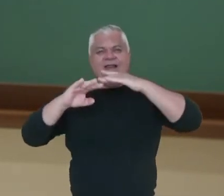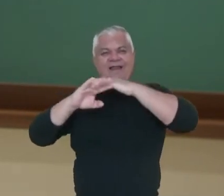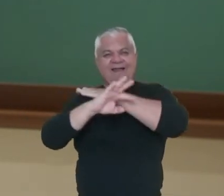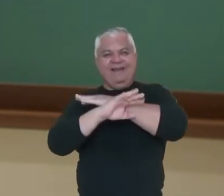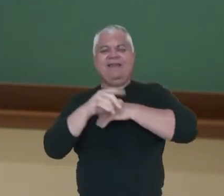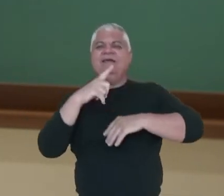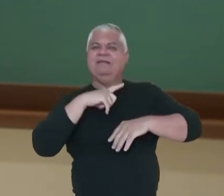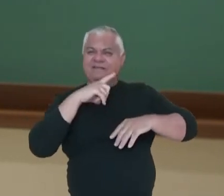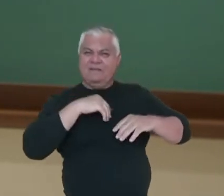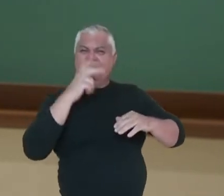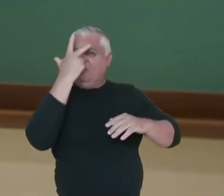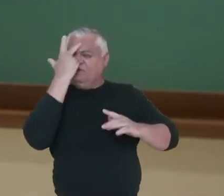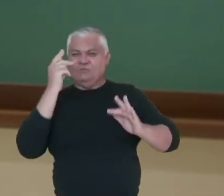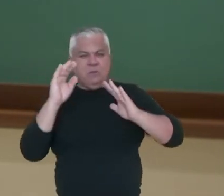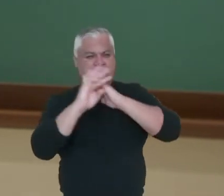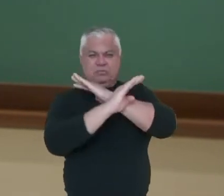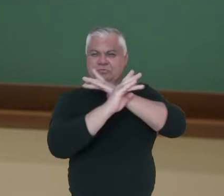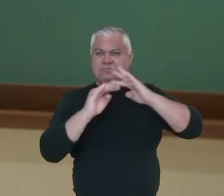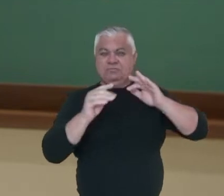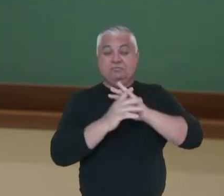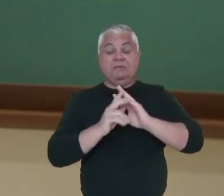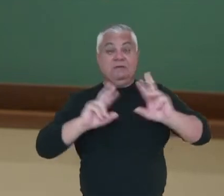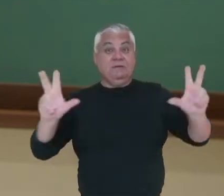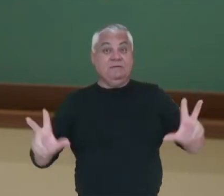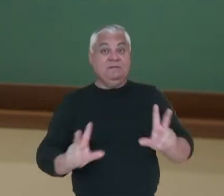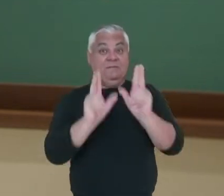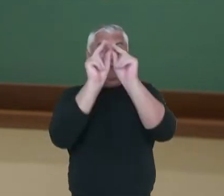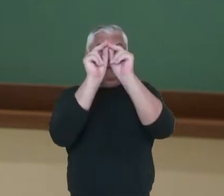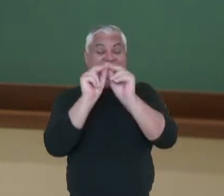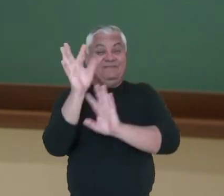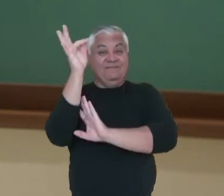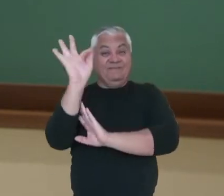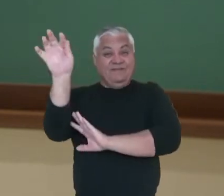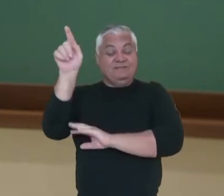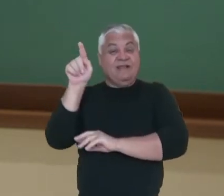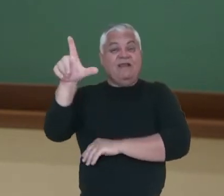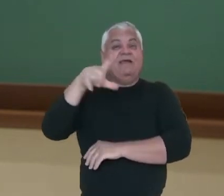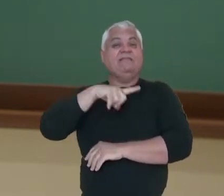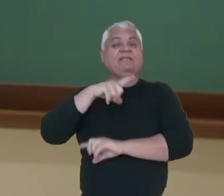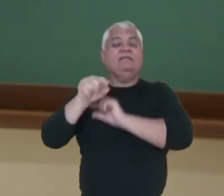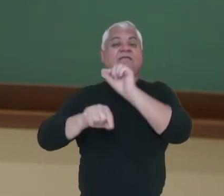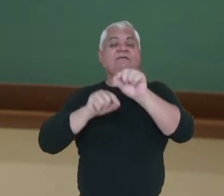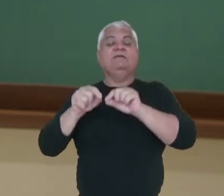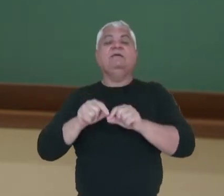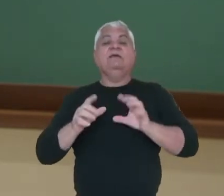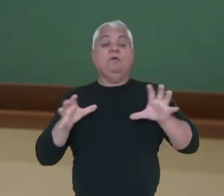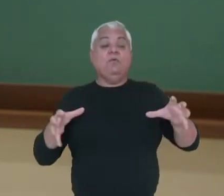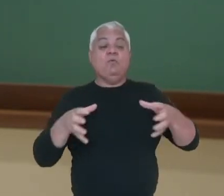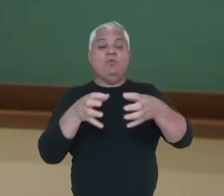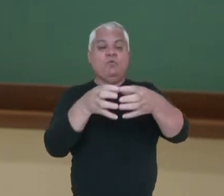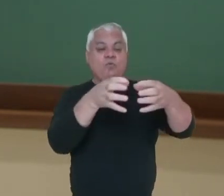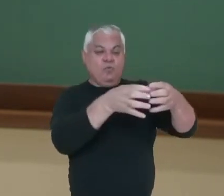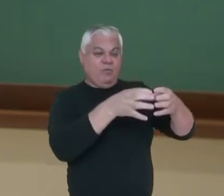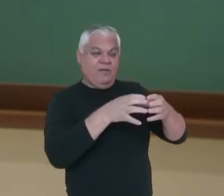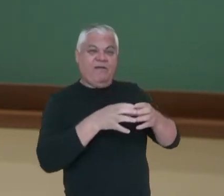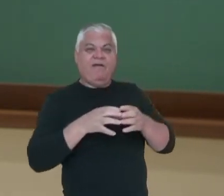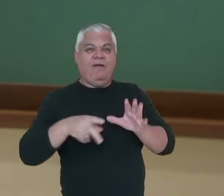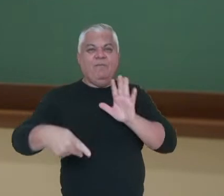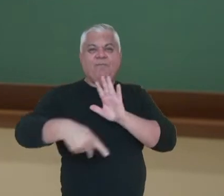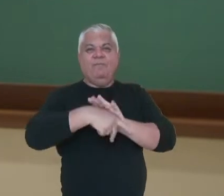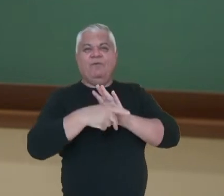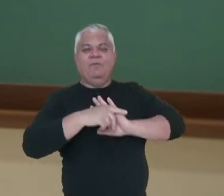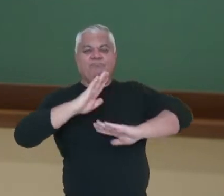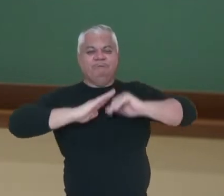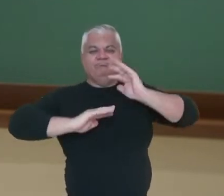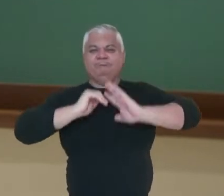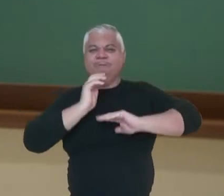muita movimentação. E Paris, principalmente a França, ela começa a se tornar um reduto de muita arte, de muita